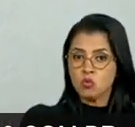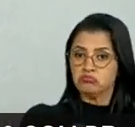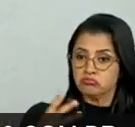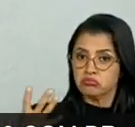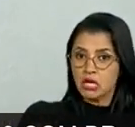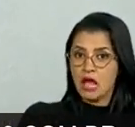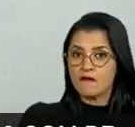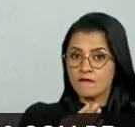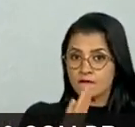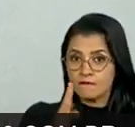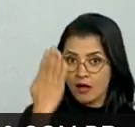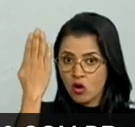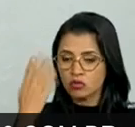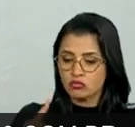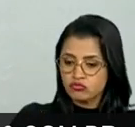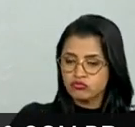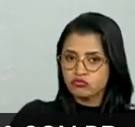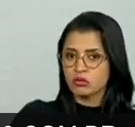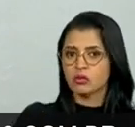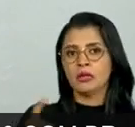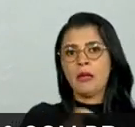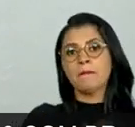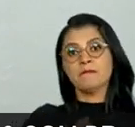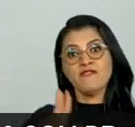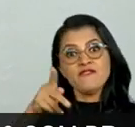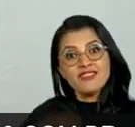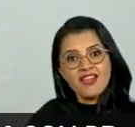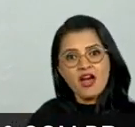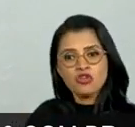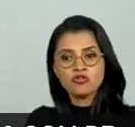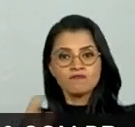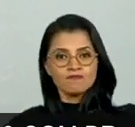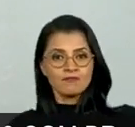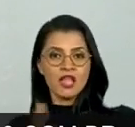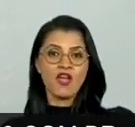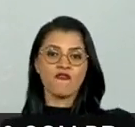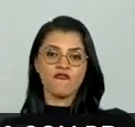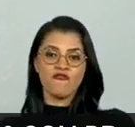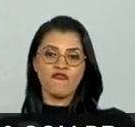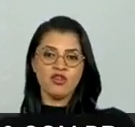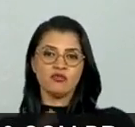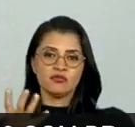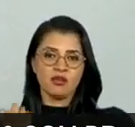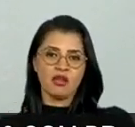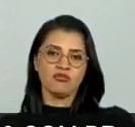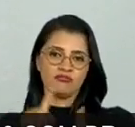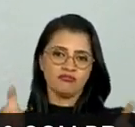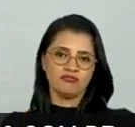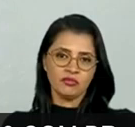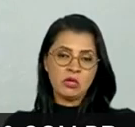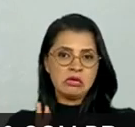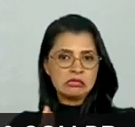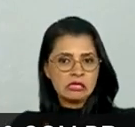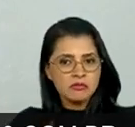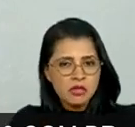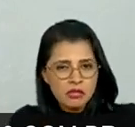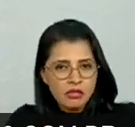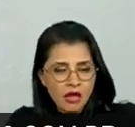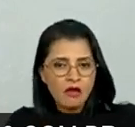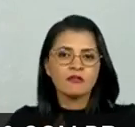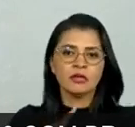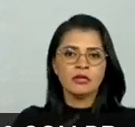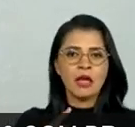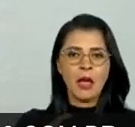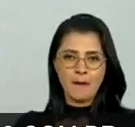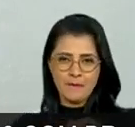essa falsa atualização e na verdade era um vírus que era instalado no computador. Então sempre que você entrava no aplicativo bancário e